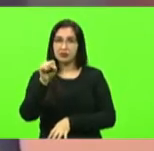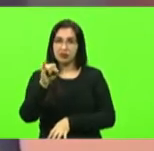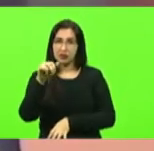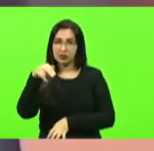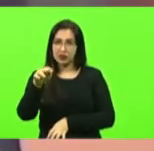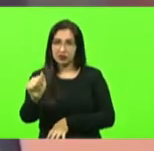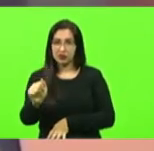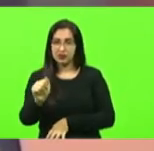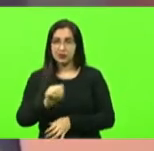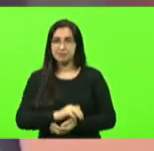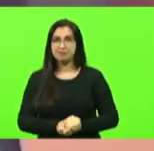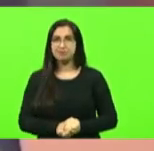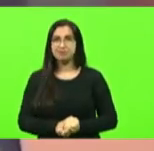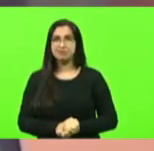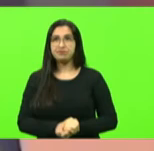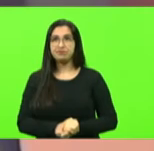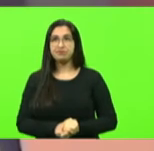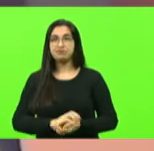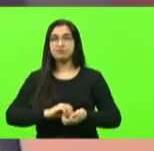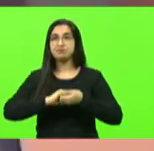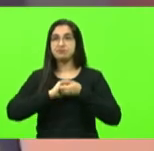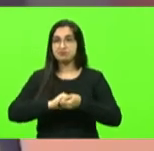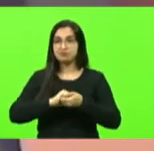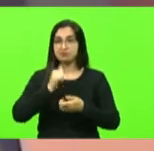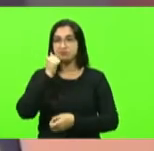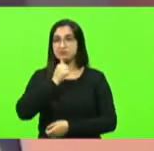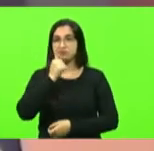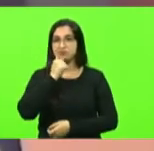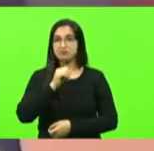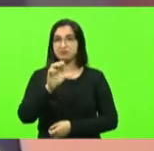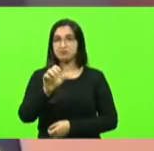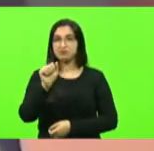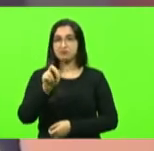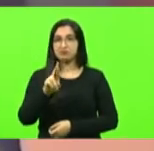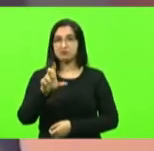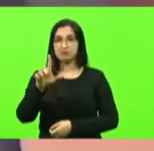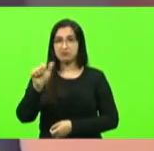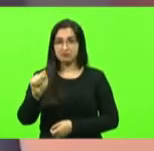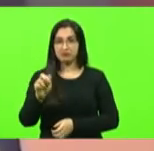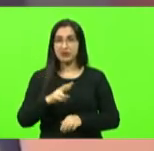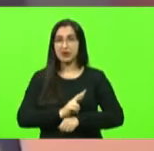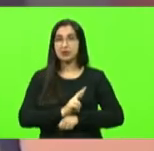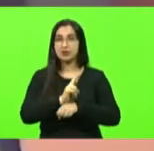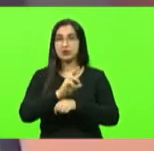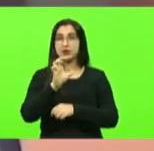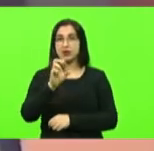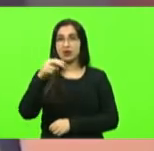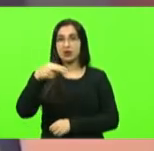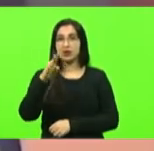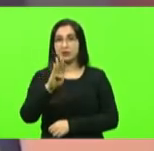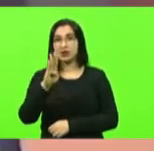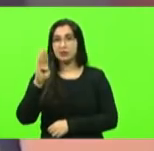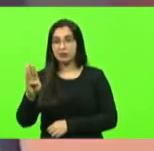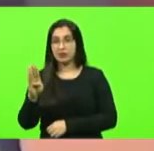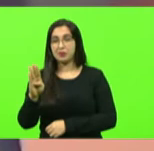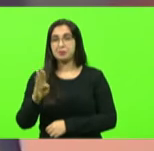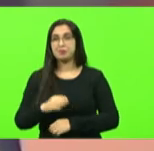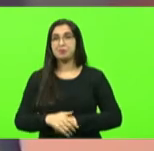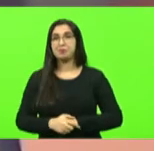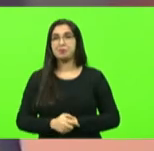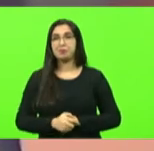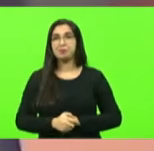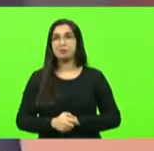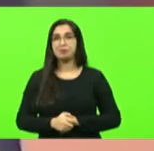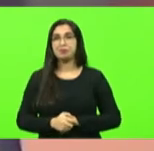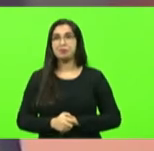também cumprimentar a nossa companheira Carla, que representou a CNBB em nome da Pastoral Social e